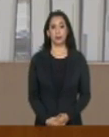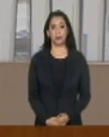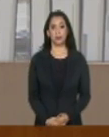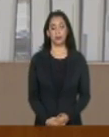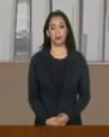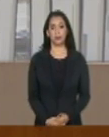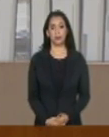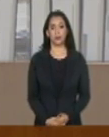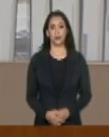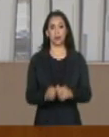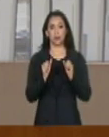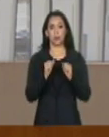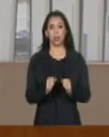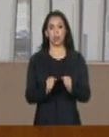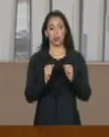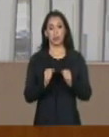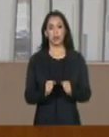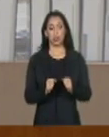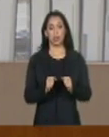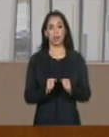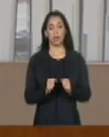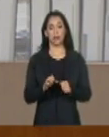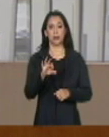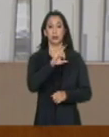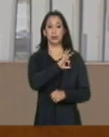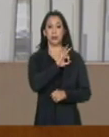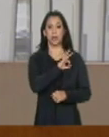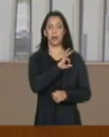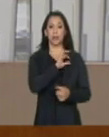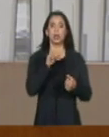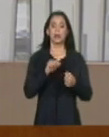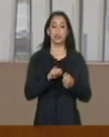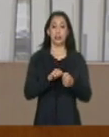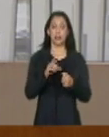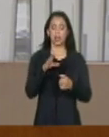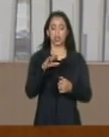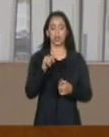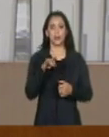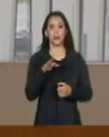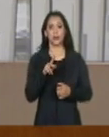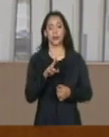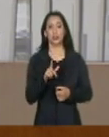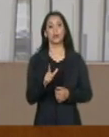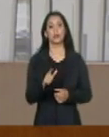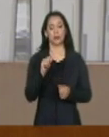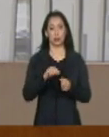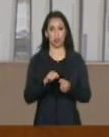da possibilidade do delegado fazê-lo, com a autoridade civil fazê-lo,